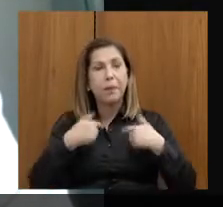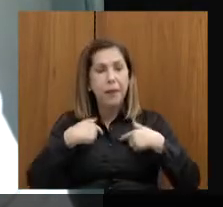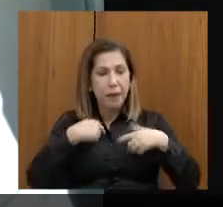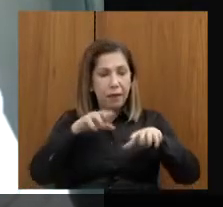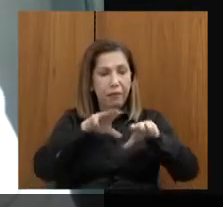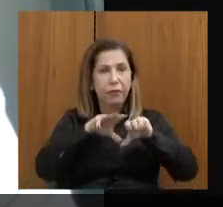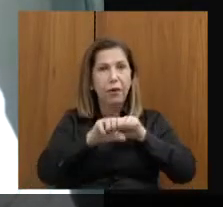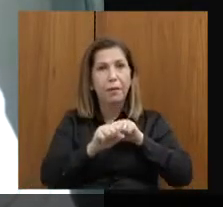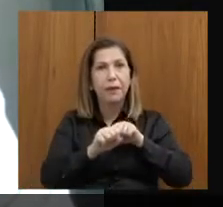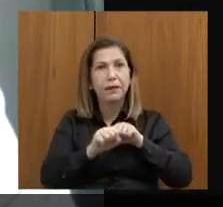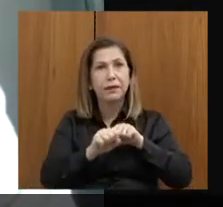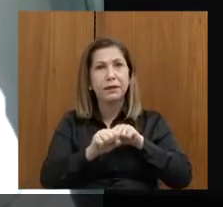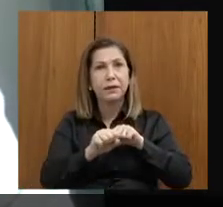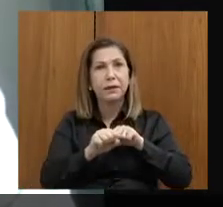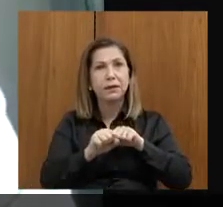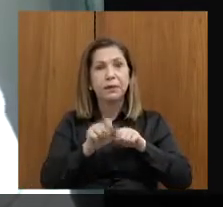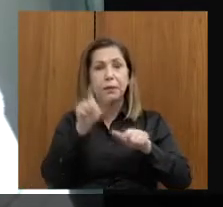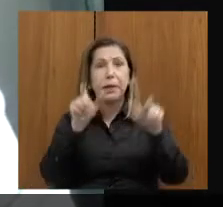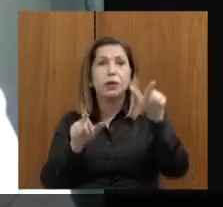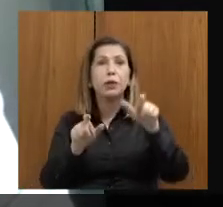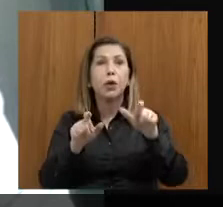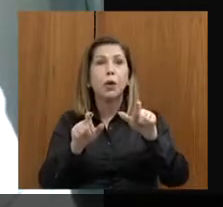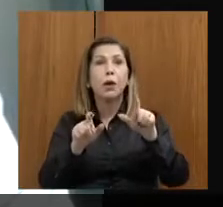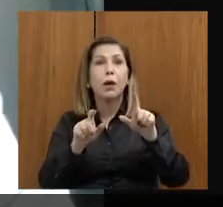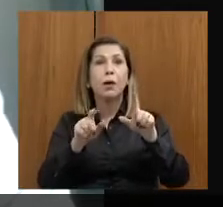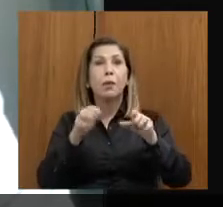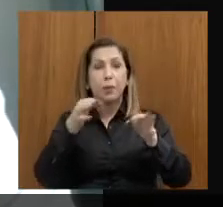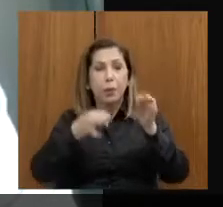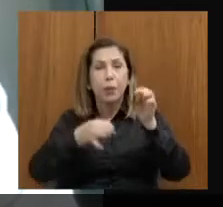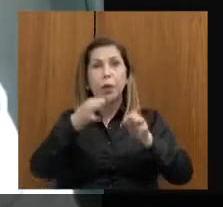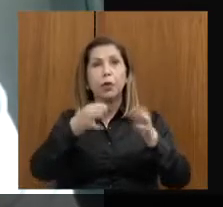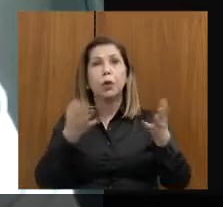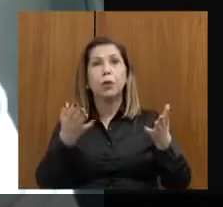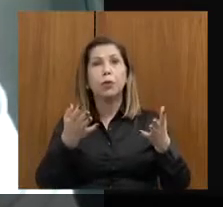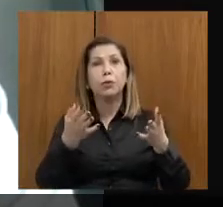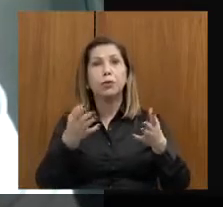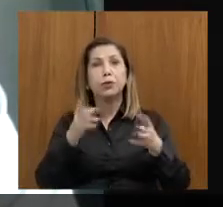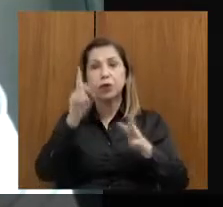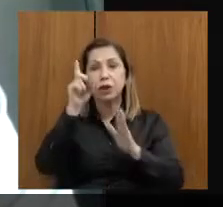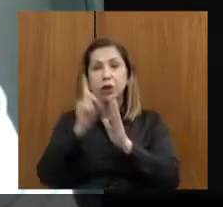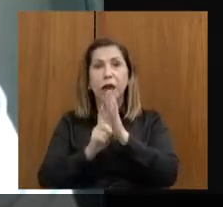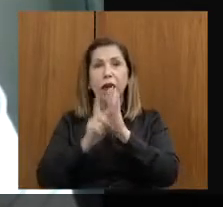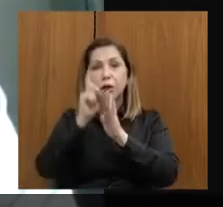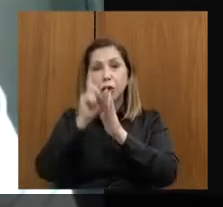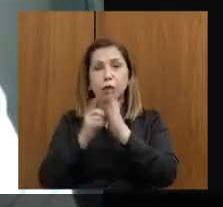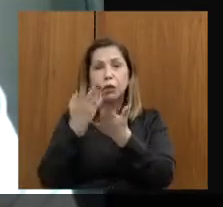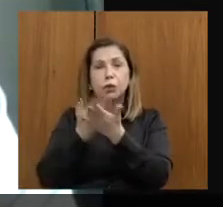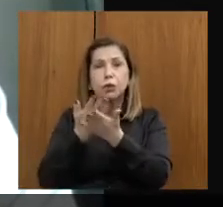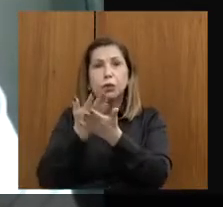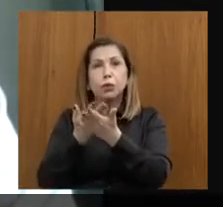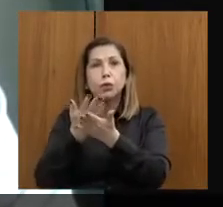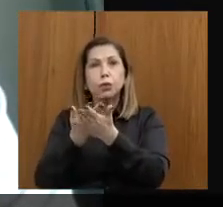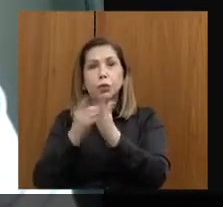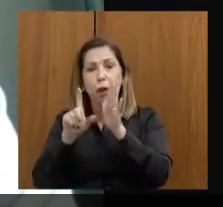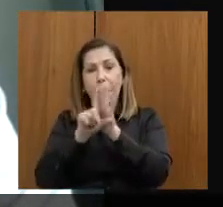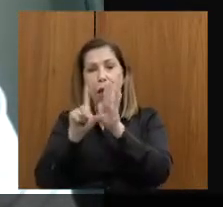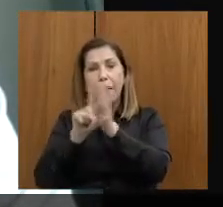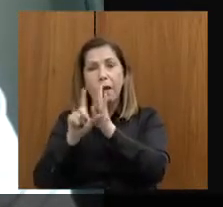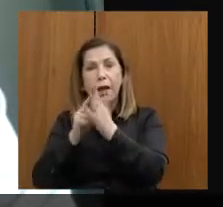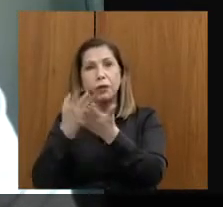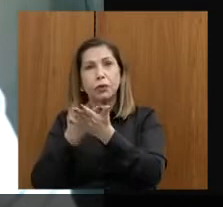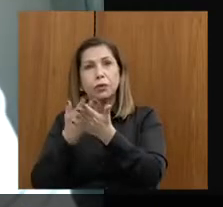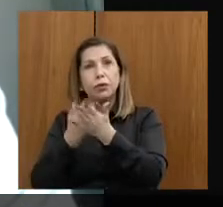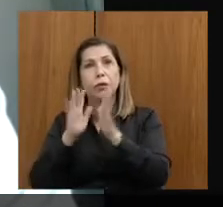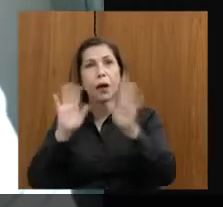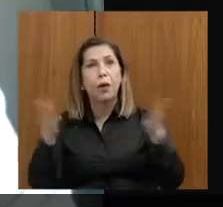minha formação mesmo mas tem os promotores foi estudar direito na vida inteira em faculdades tradicionais então sim as águas compromisso de